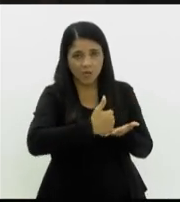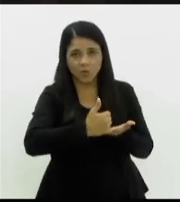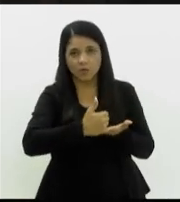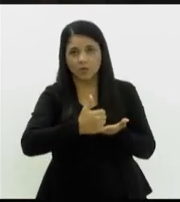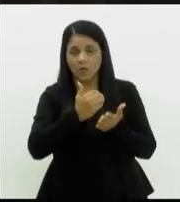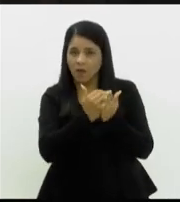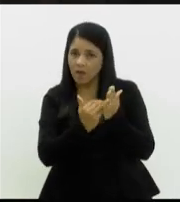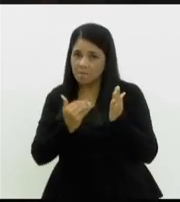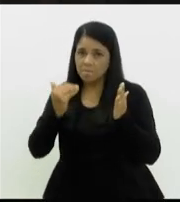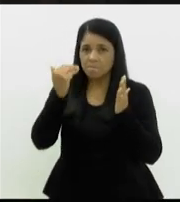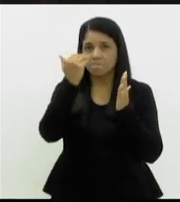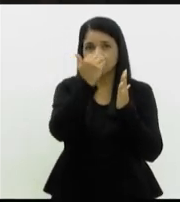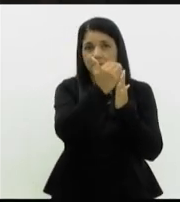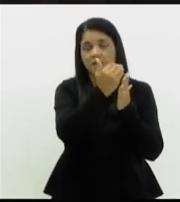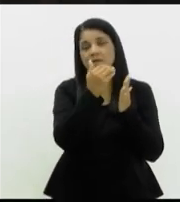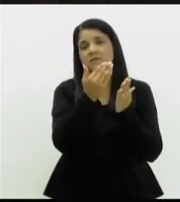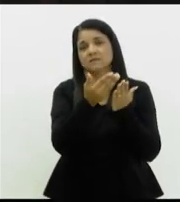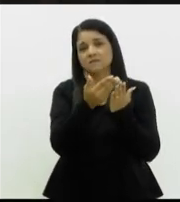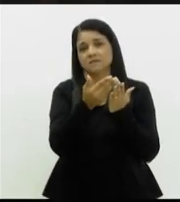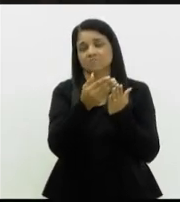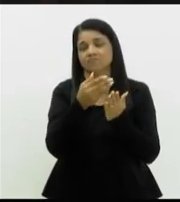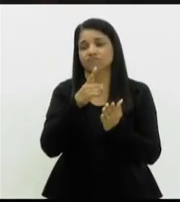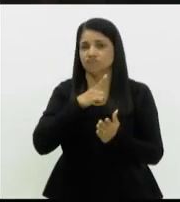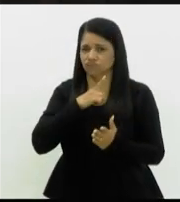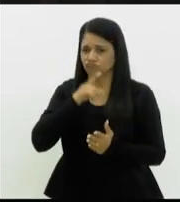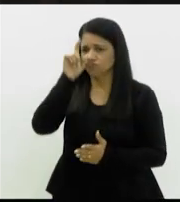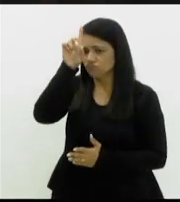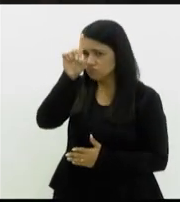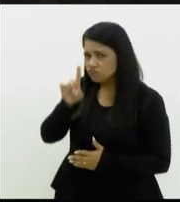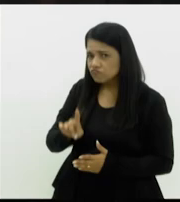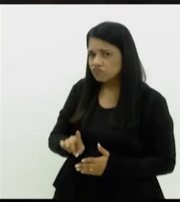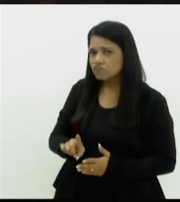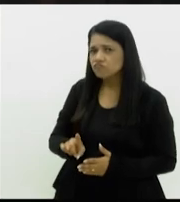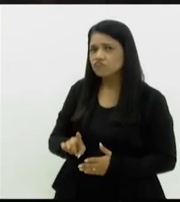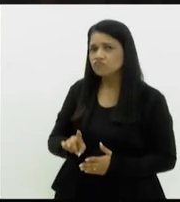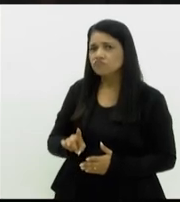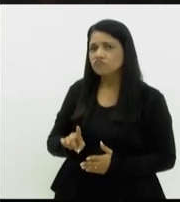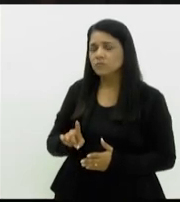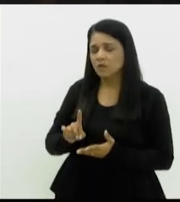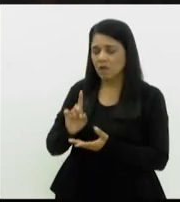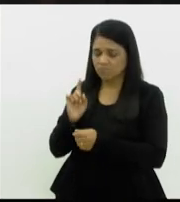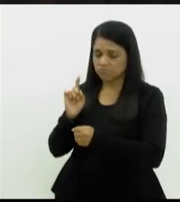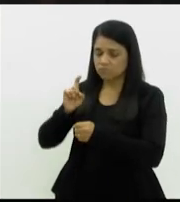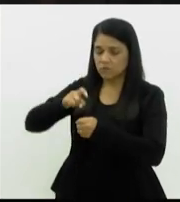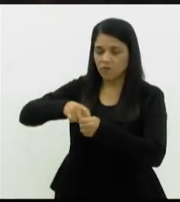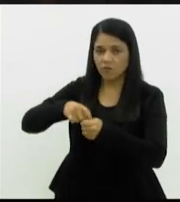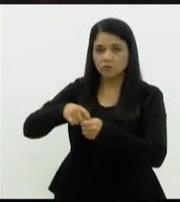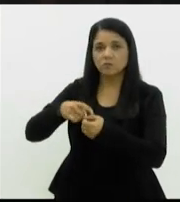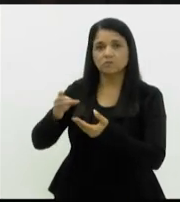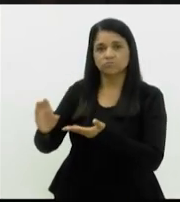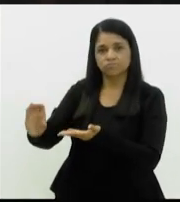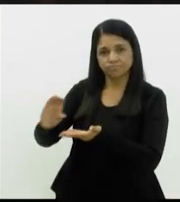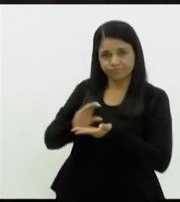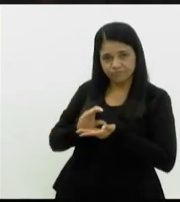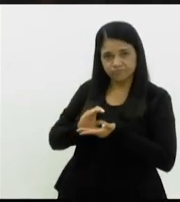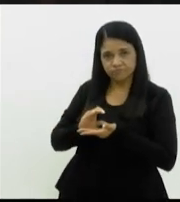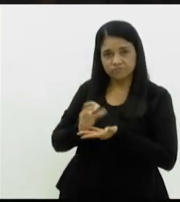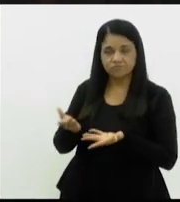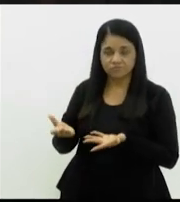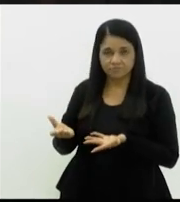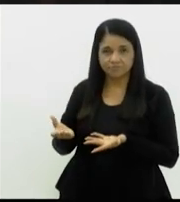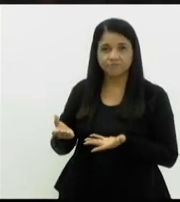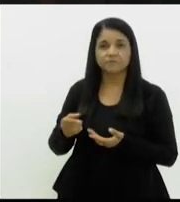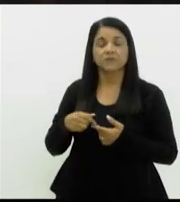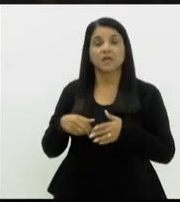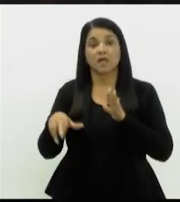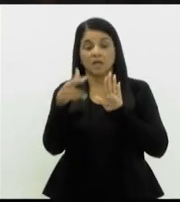maior, ele teria direito à devolução. Então a presente